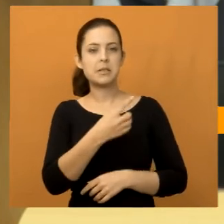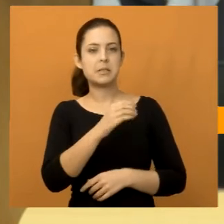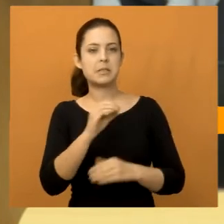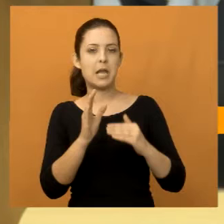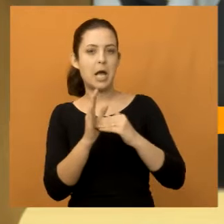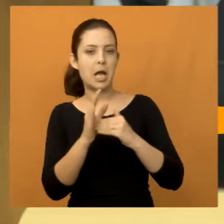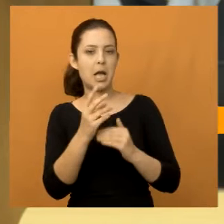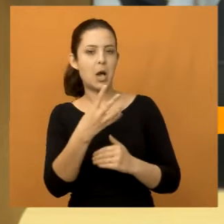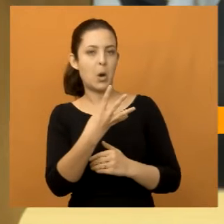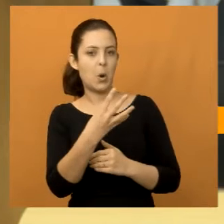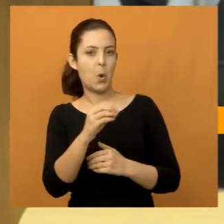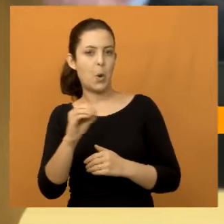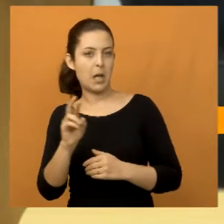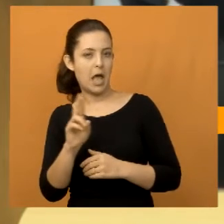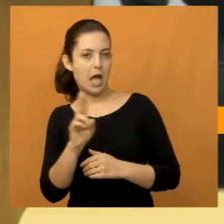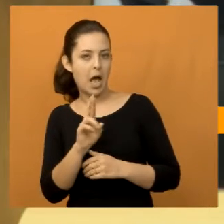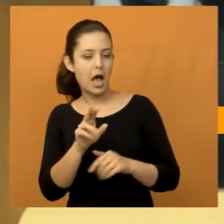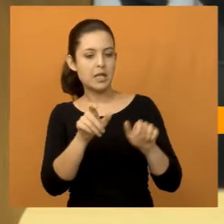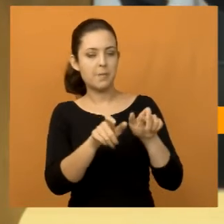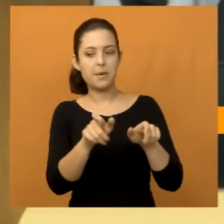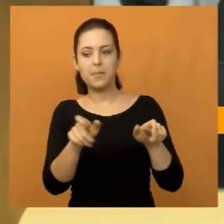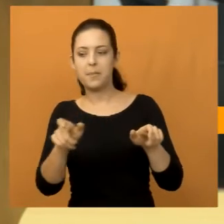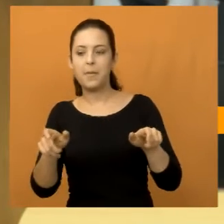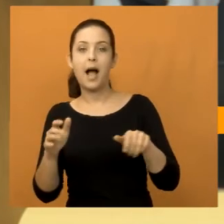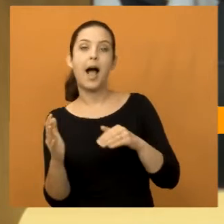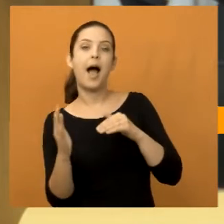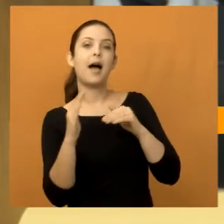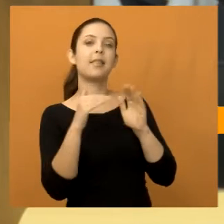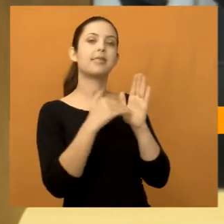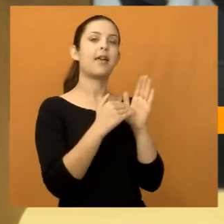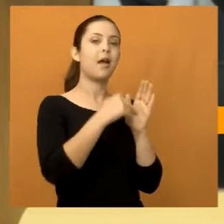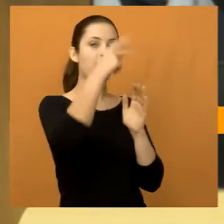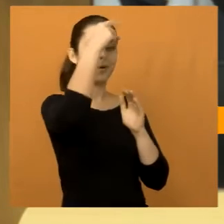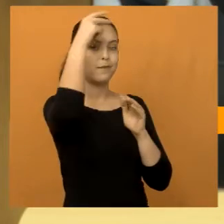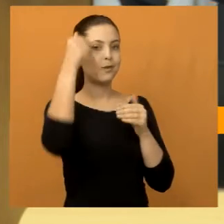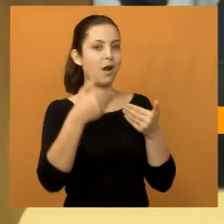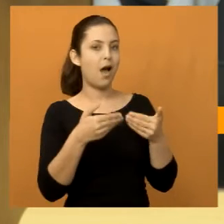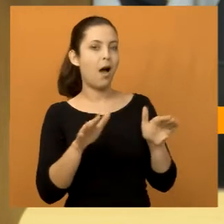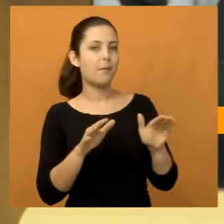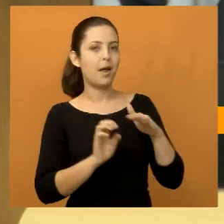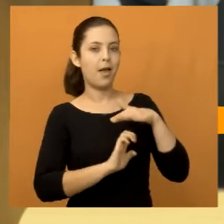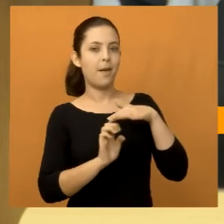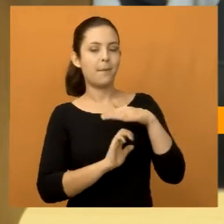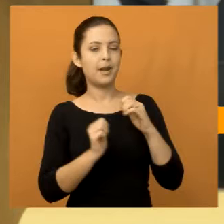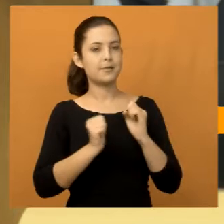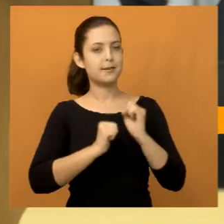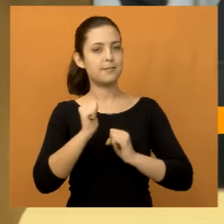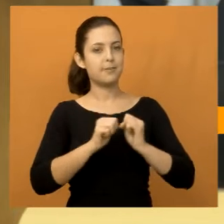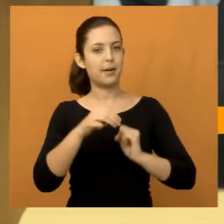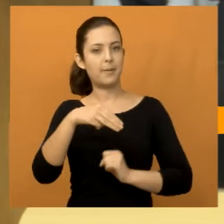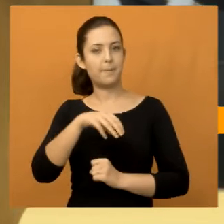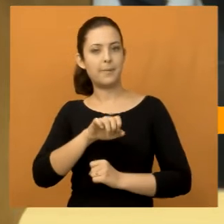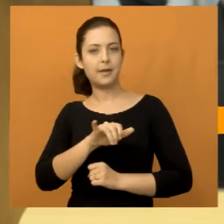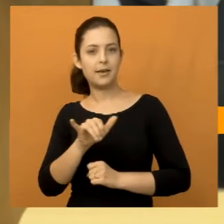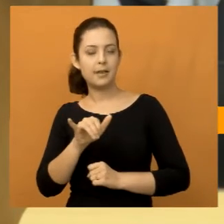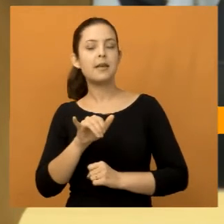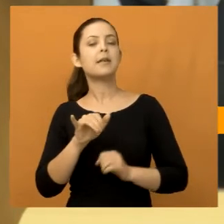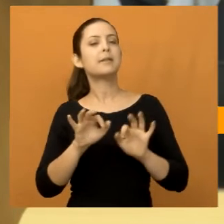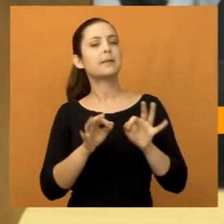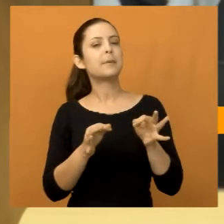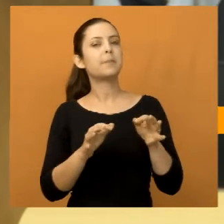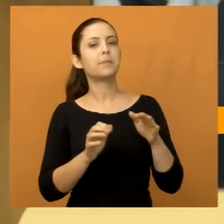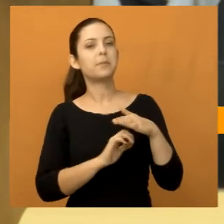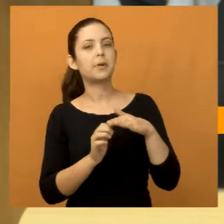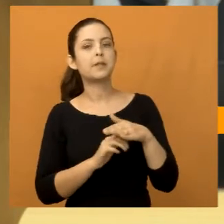a R$400 para a pessoa ir até a prefeitura, abrir uma empresa no seu nome, uma MEI, e